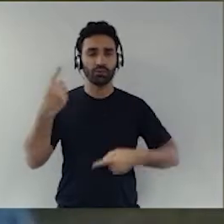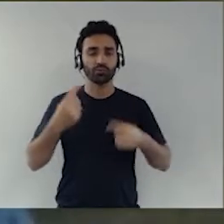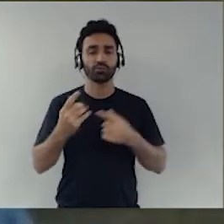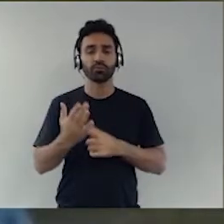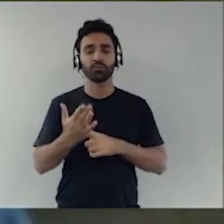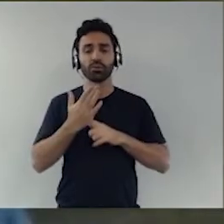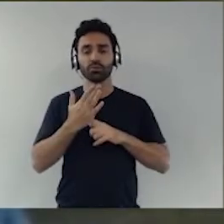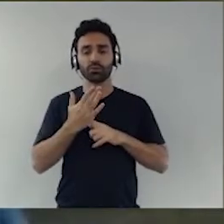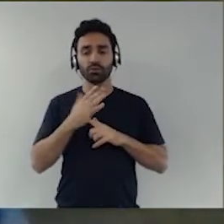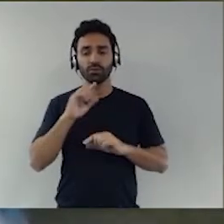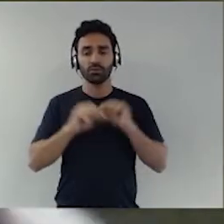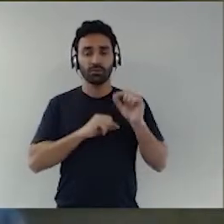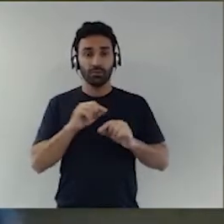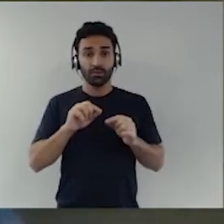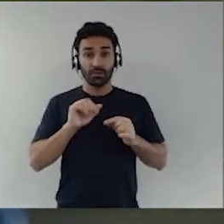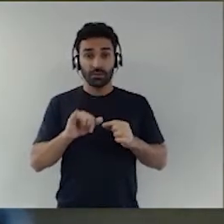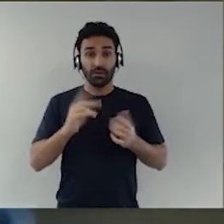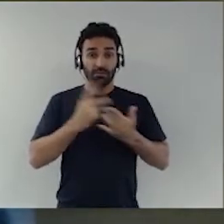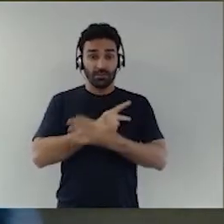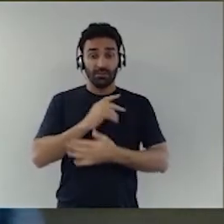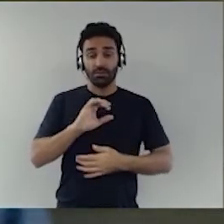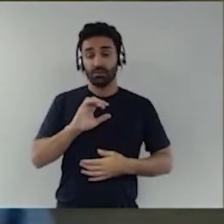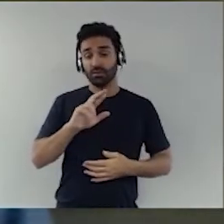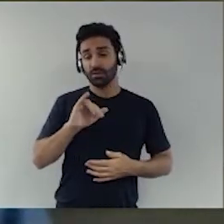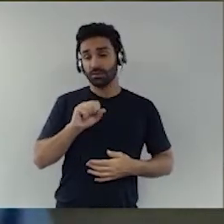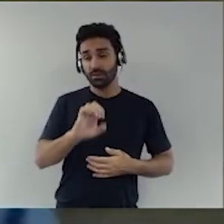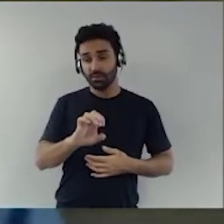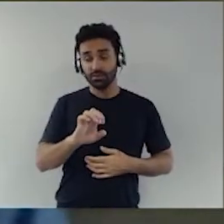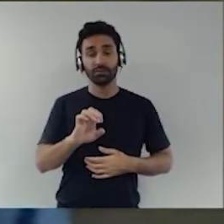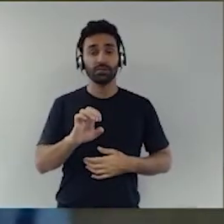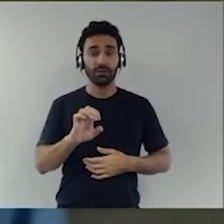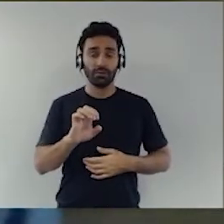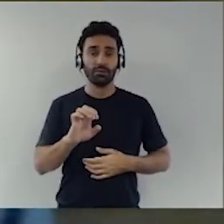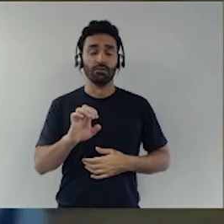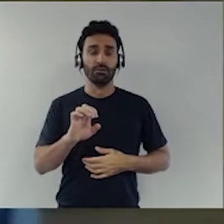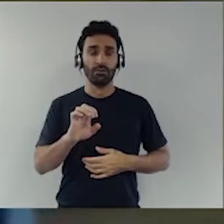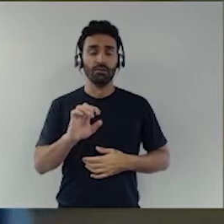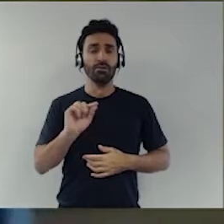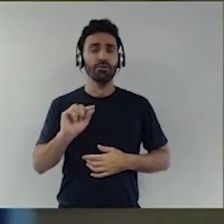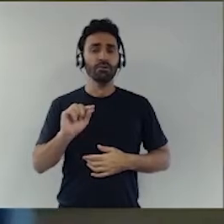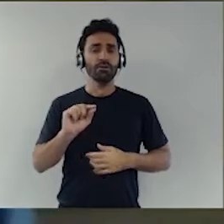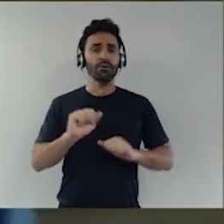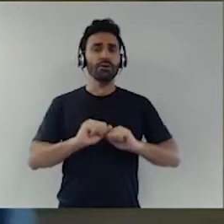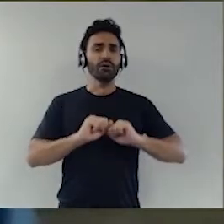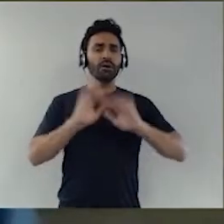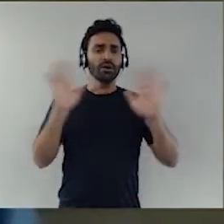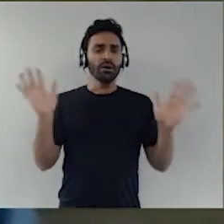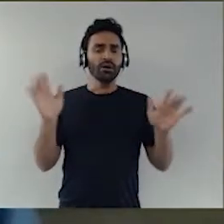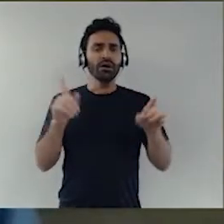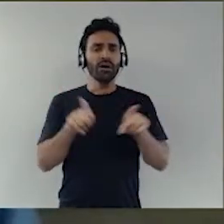demonstrou que, com essa crise que nós estamos vivendo, clareza e